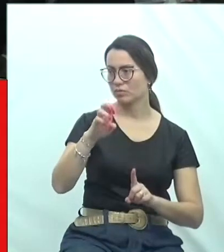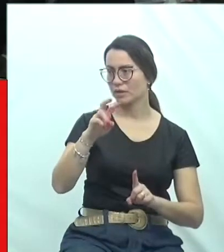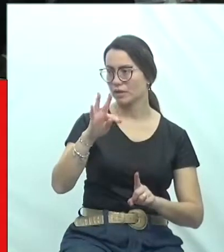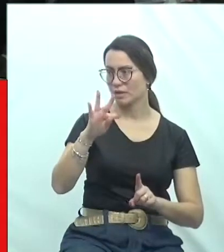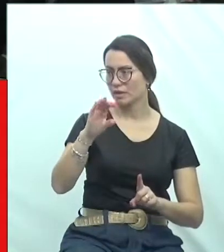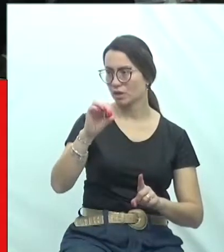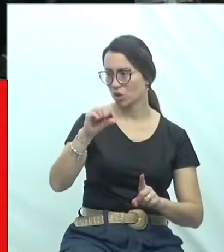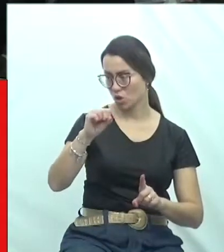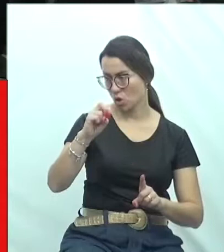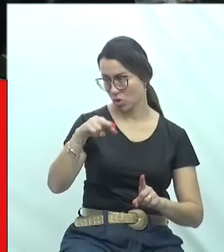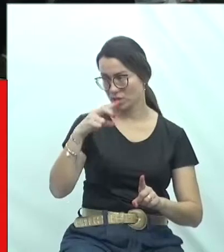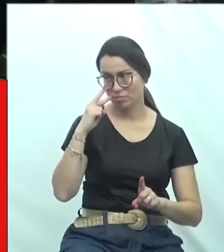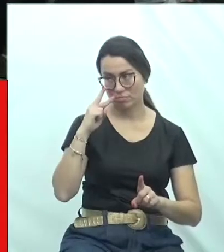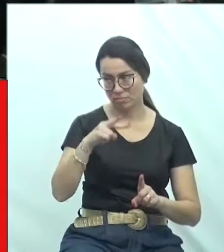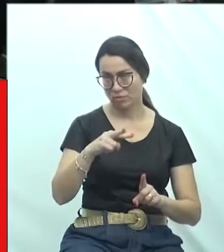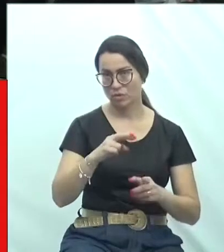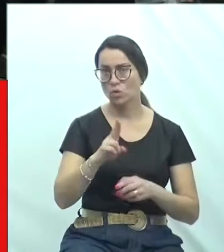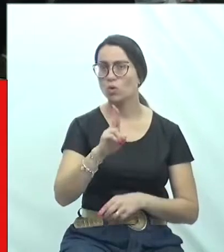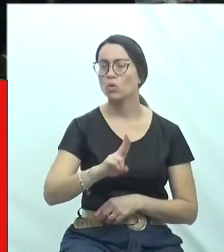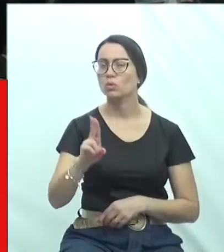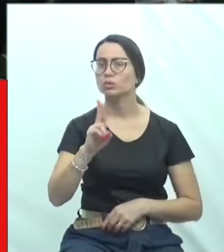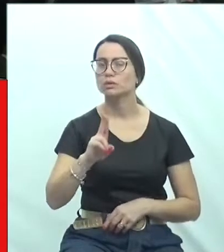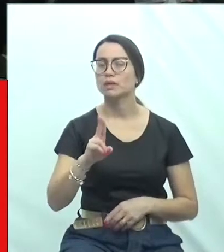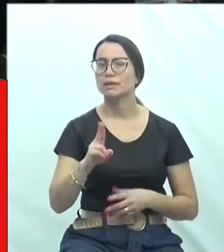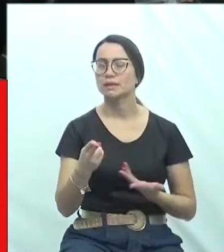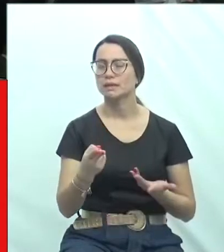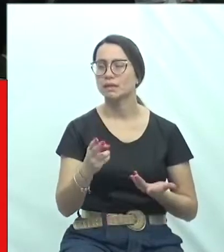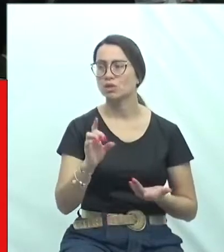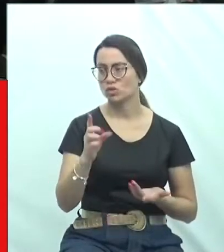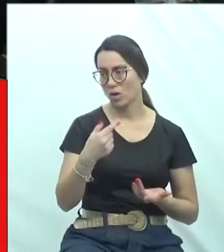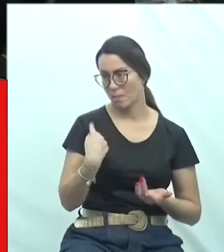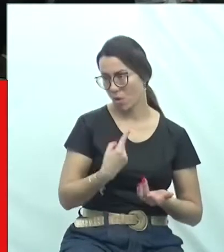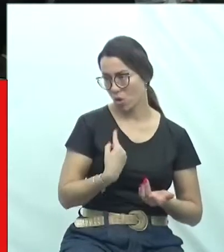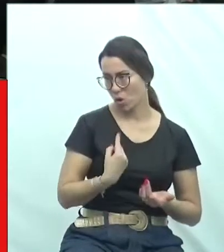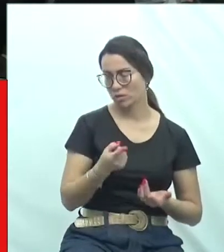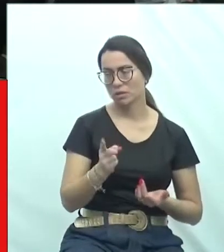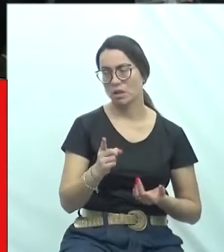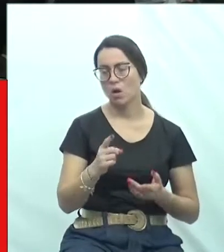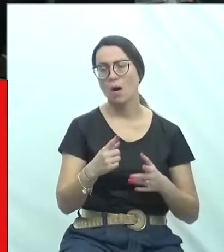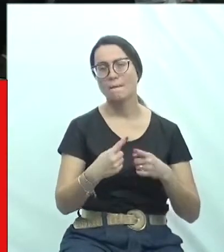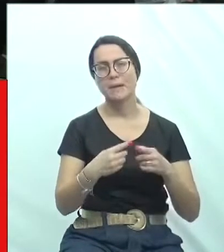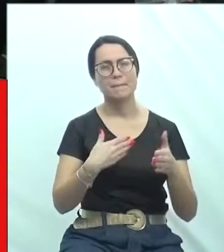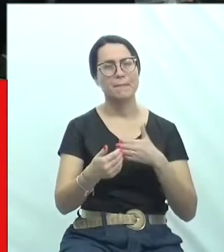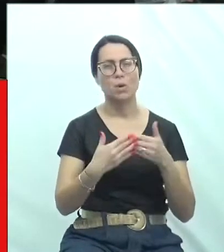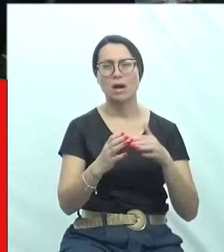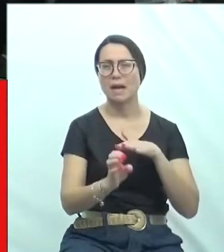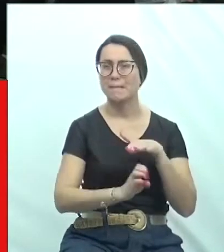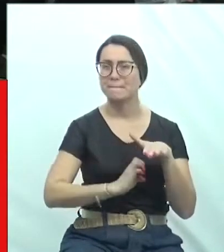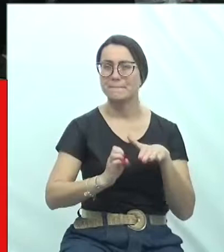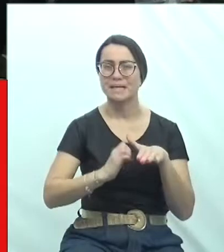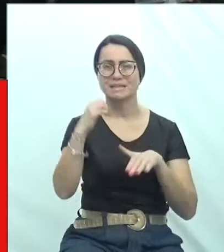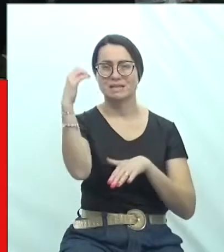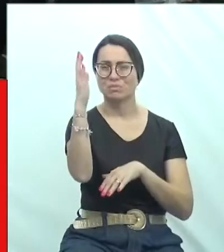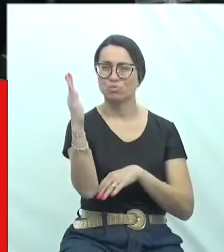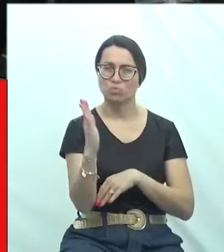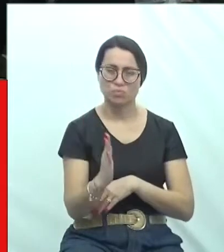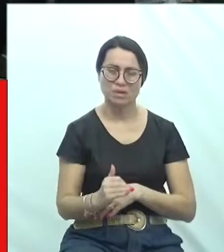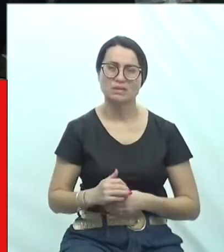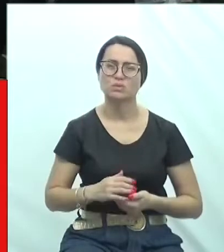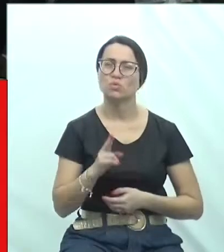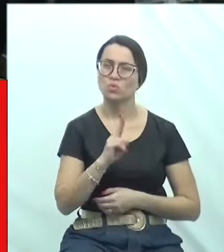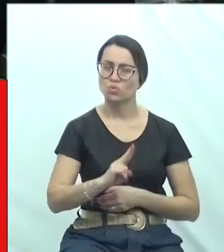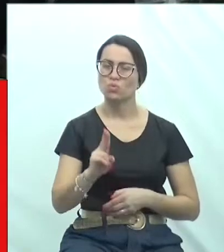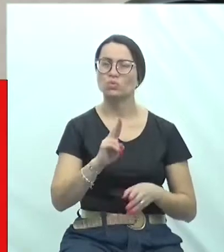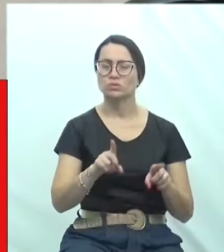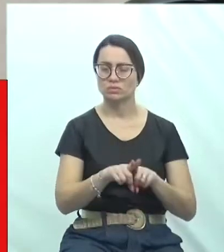ventosa utilizada não só por nós, como todas as empresas de saneamento do Brasil, Sabesp, todas as empresas de